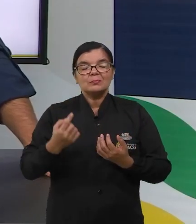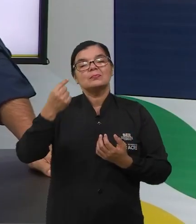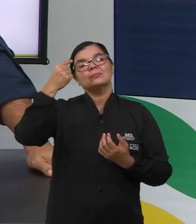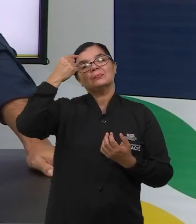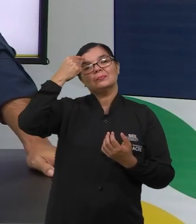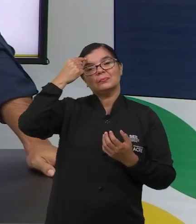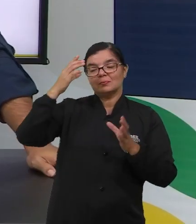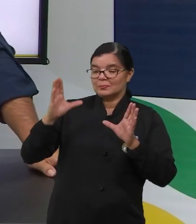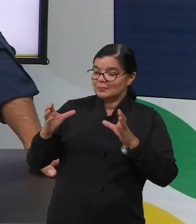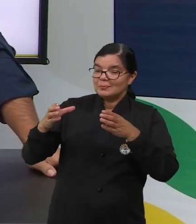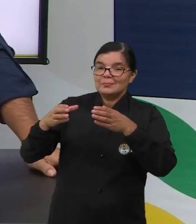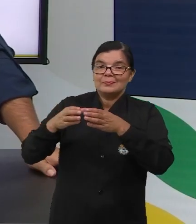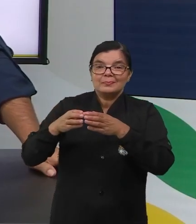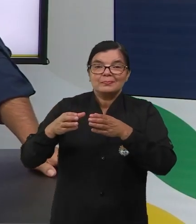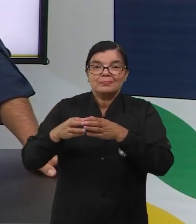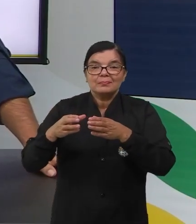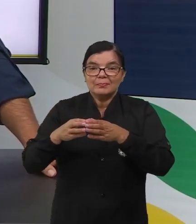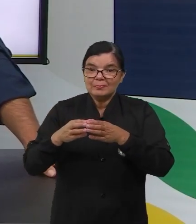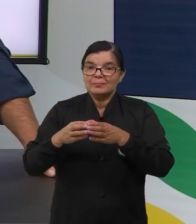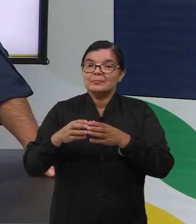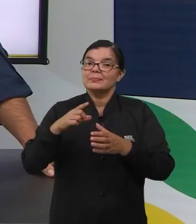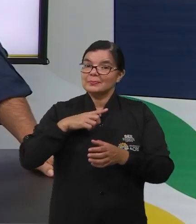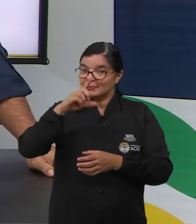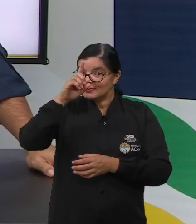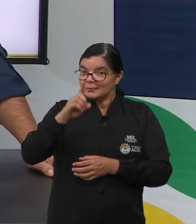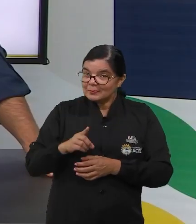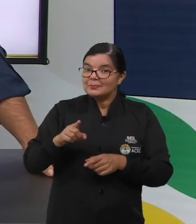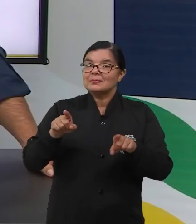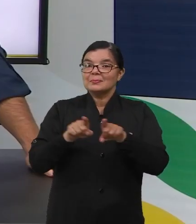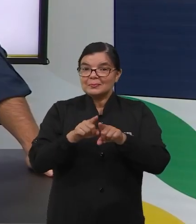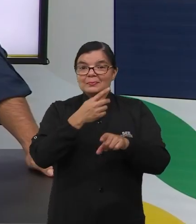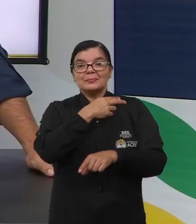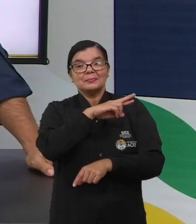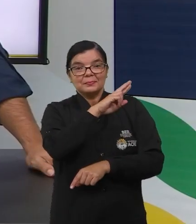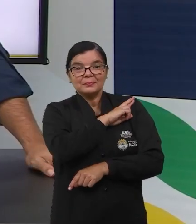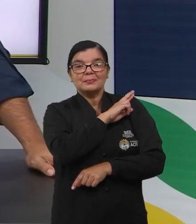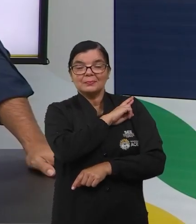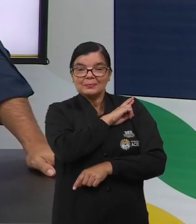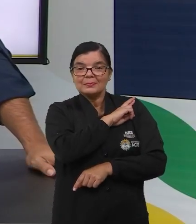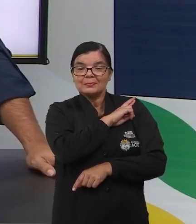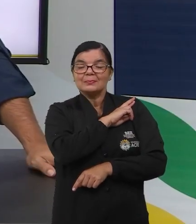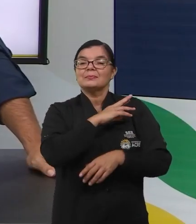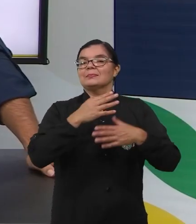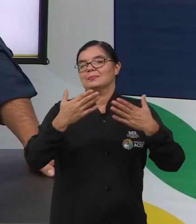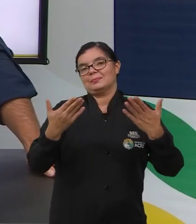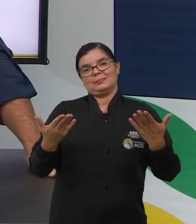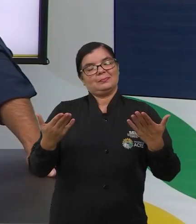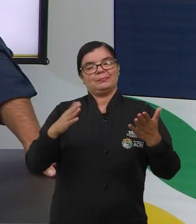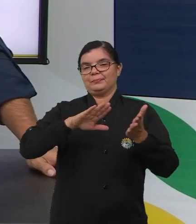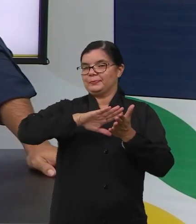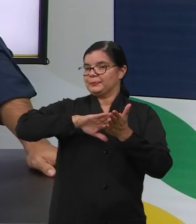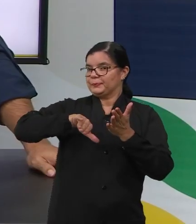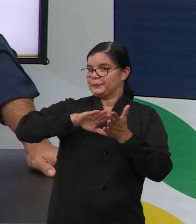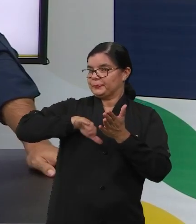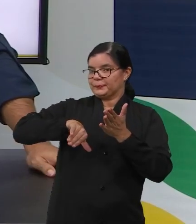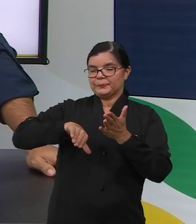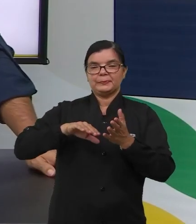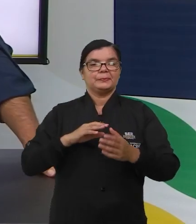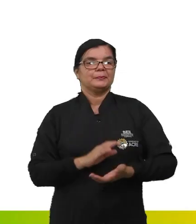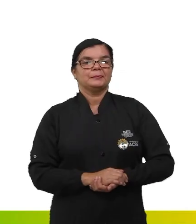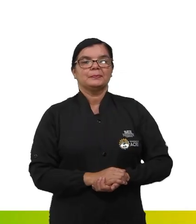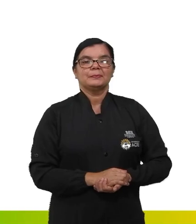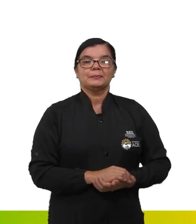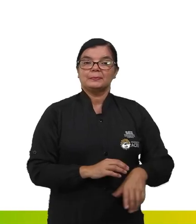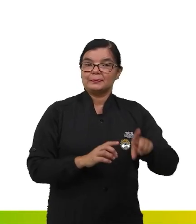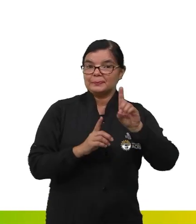no coletivo, é cumprir deveres, mas também você tem os seus direitos. Então, ignora C, ignora, eu